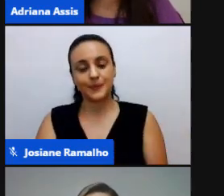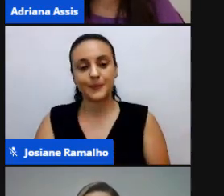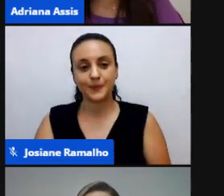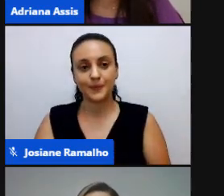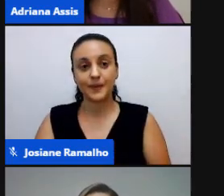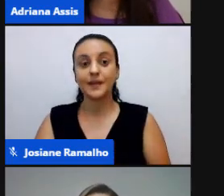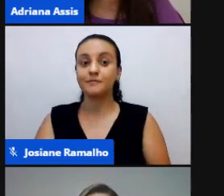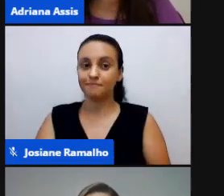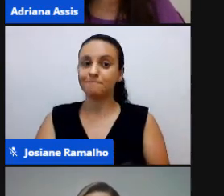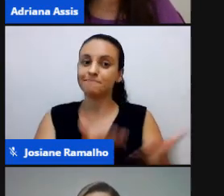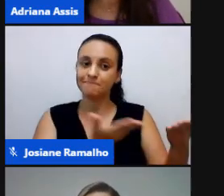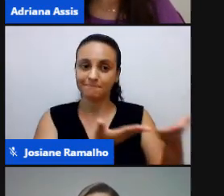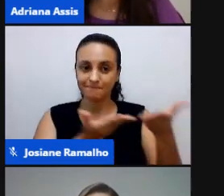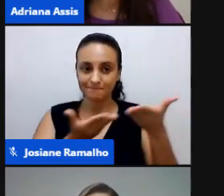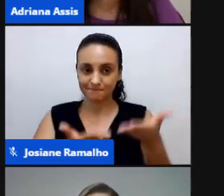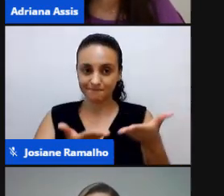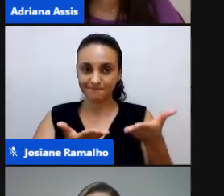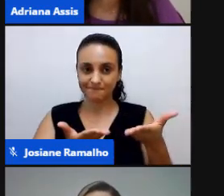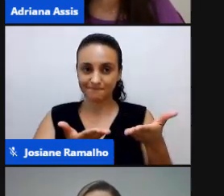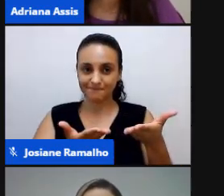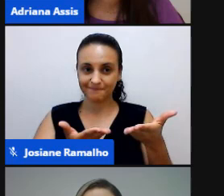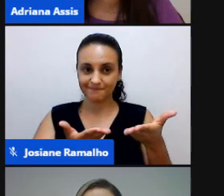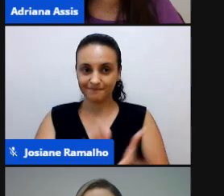Professora Fernanda, seja bem-vinda.